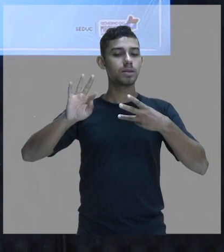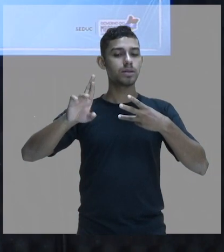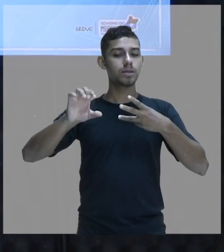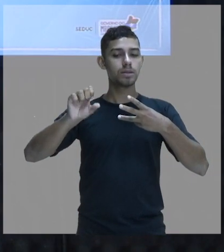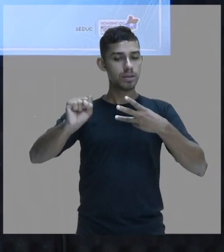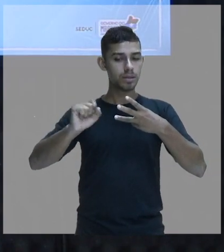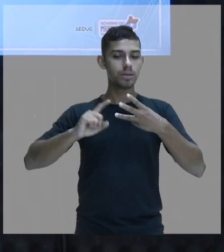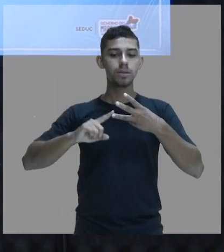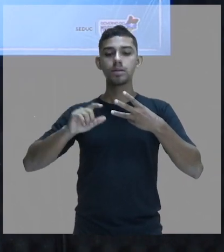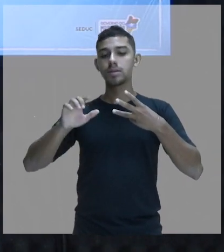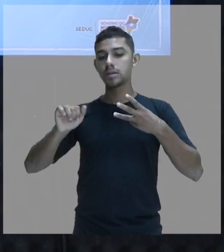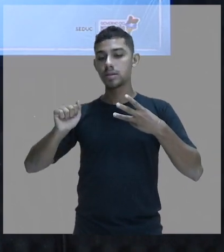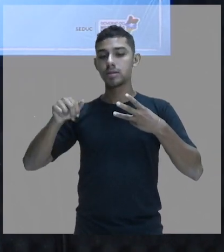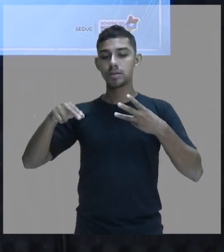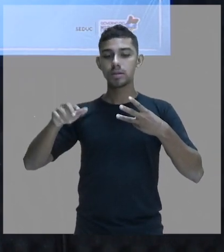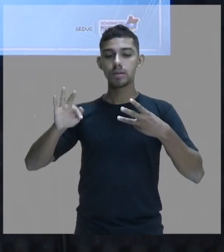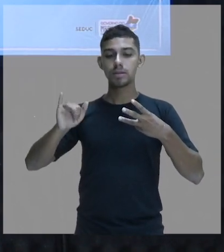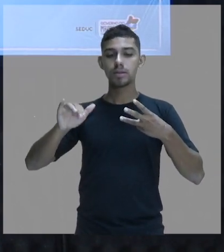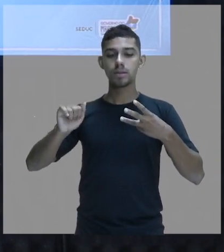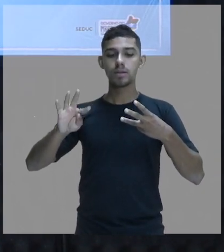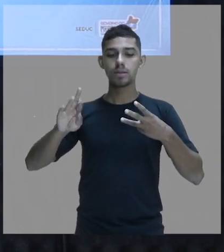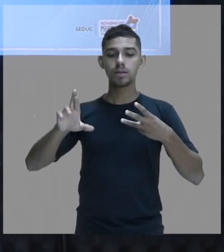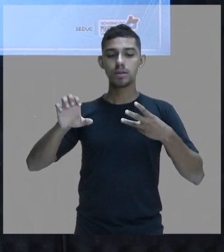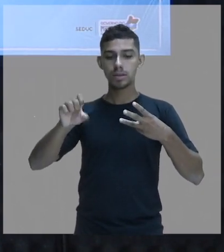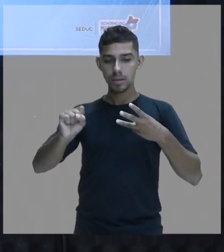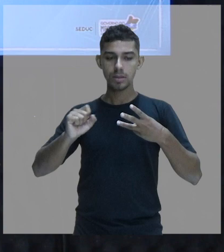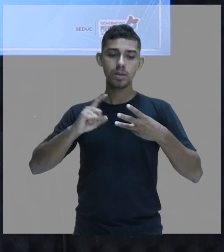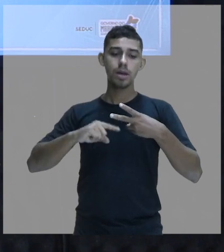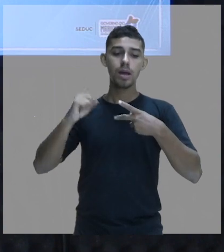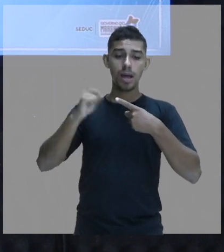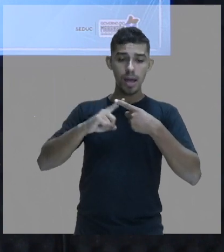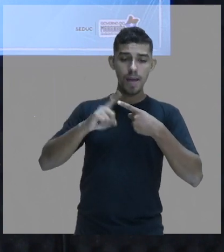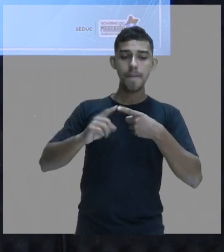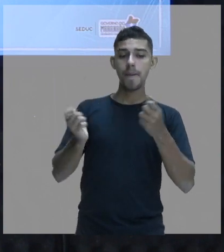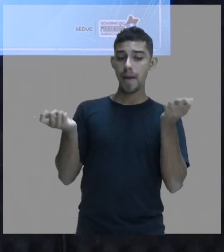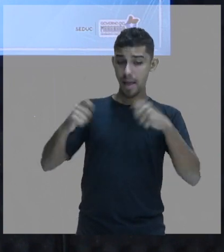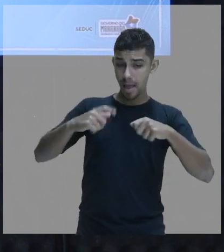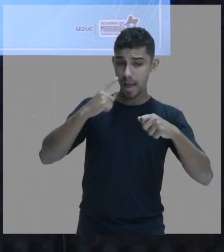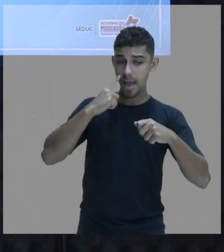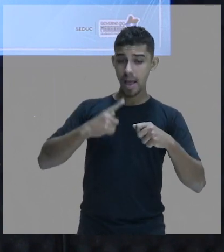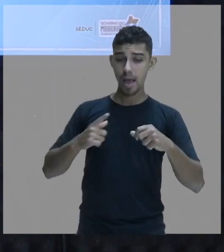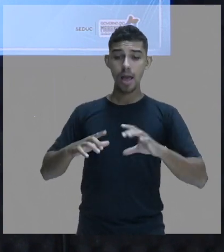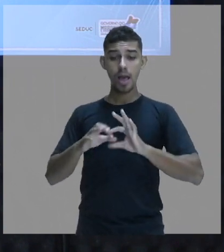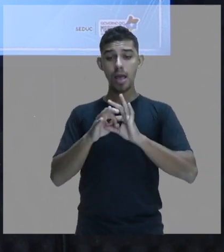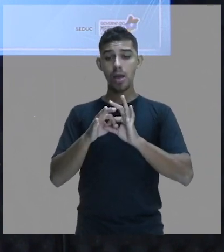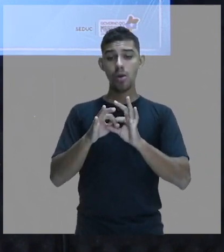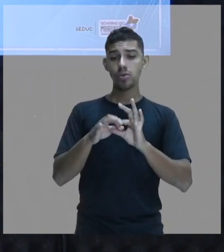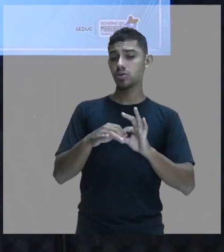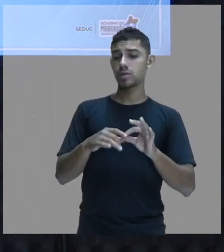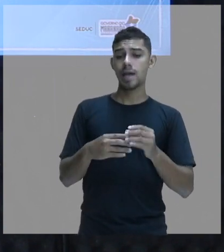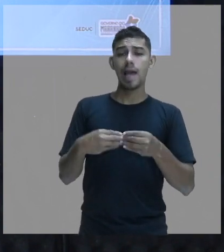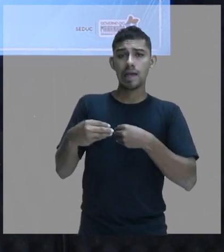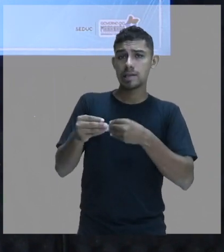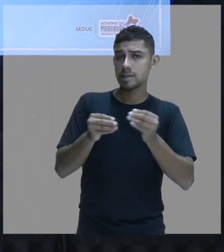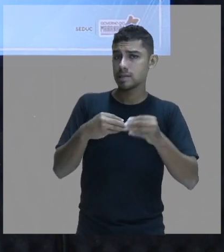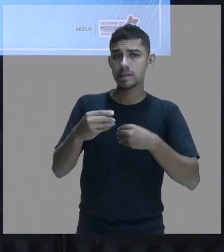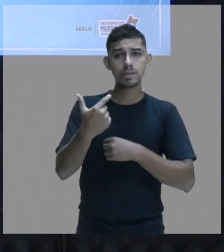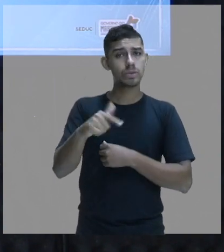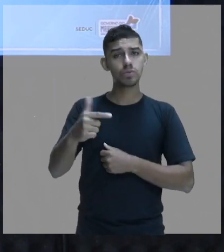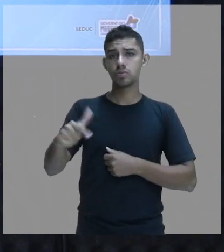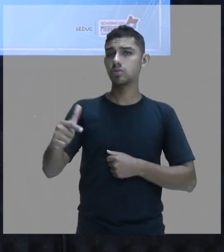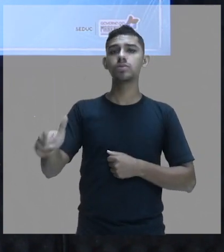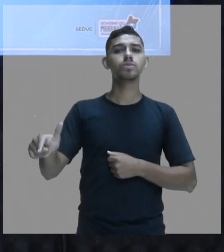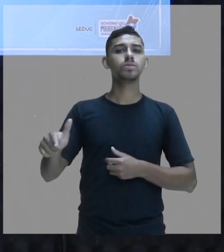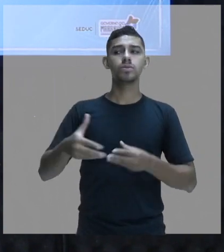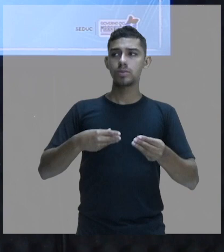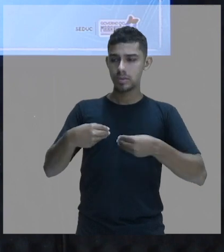articulações fibrosas localizadas entre um osso e outro, caracterizadas por serem inflexíveis, ou seja, elas não se mexem.